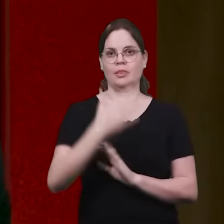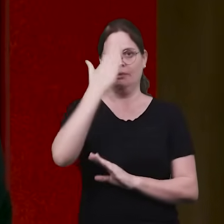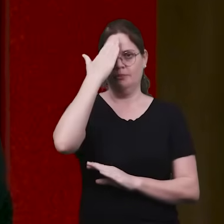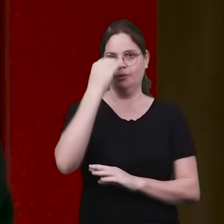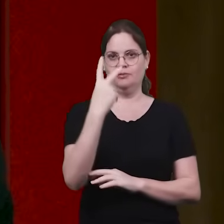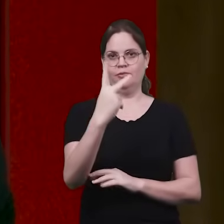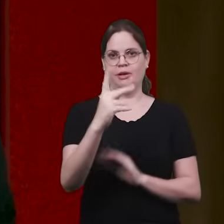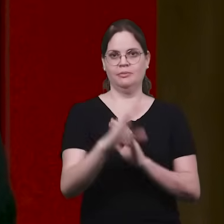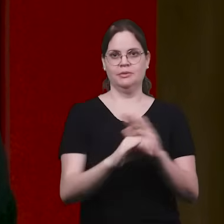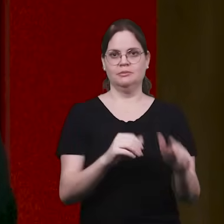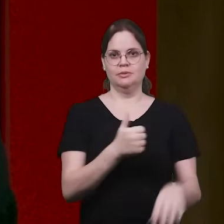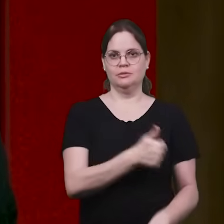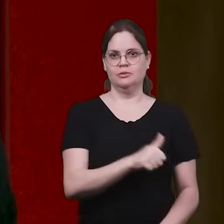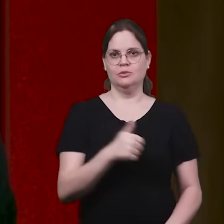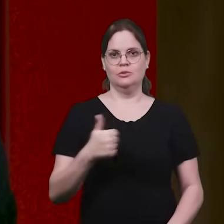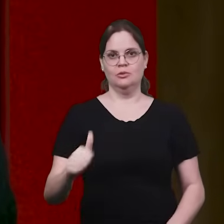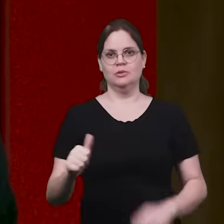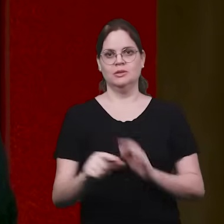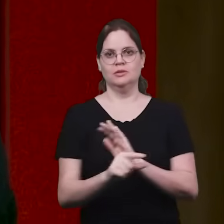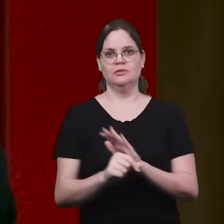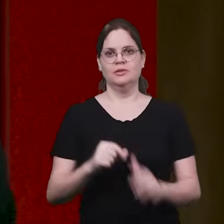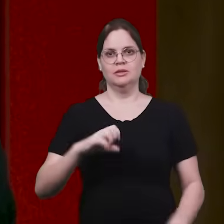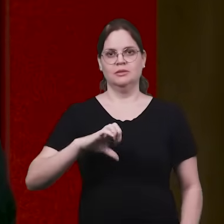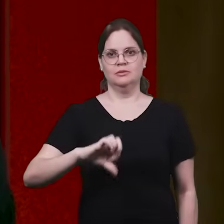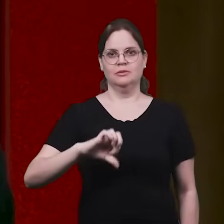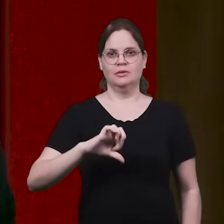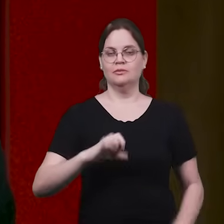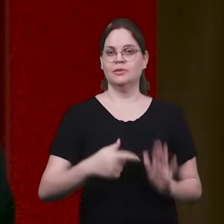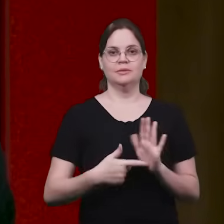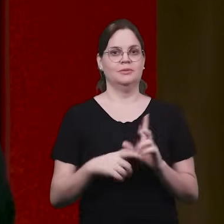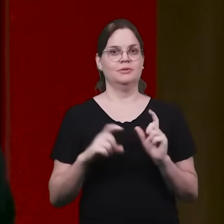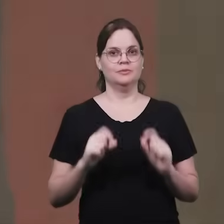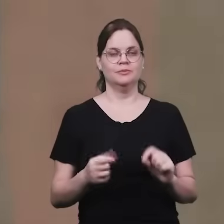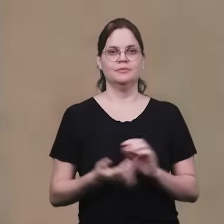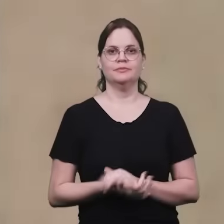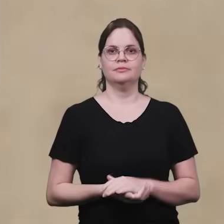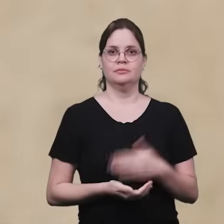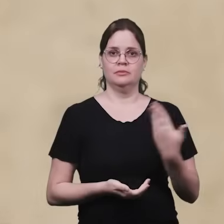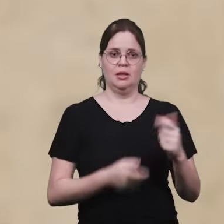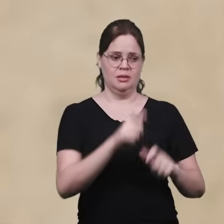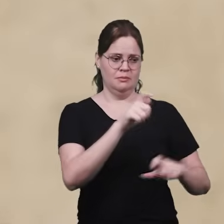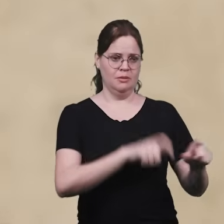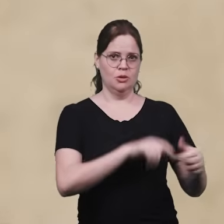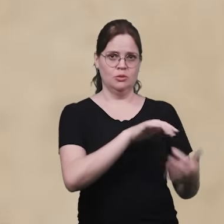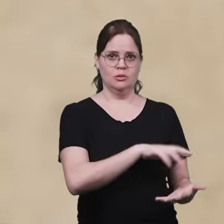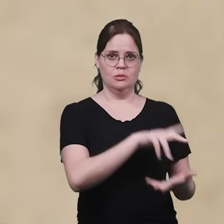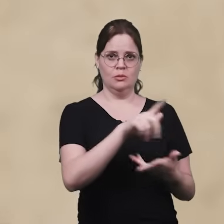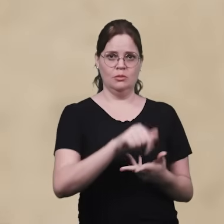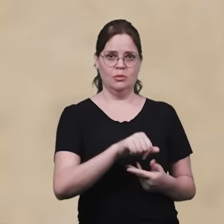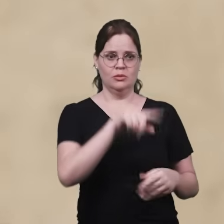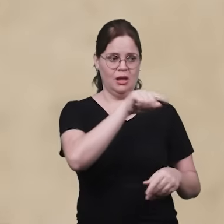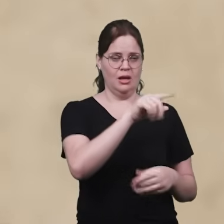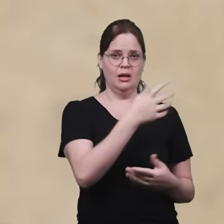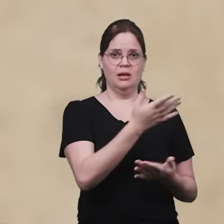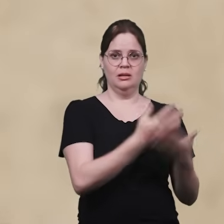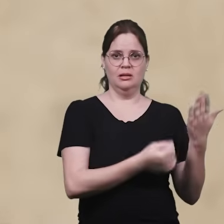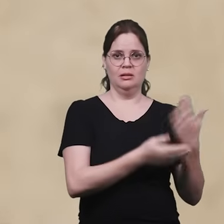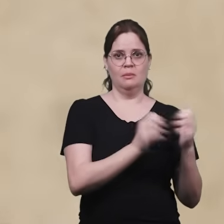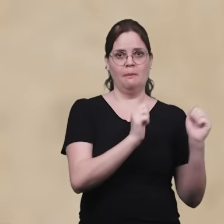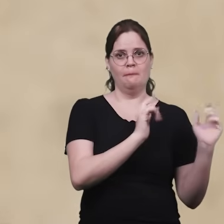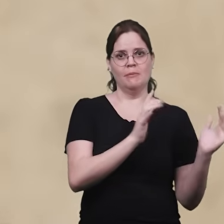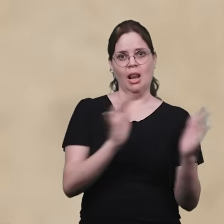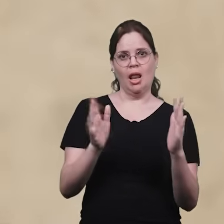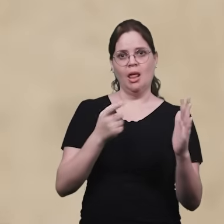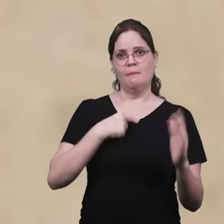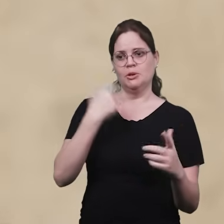que está em Provérbios, capítulo 11, verso 9, que diz assim: o ímpio, com a boca,